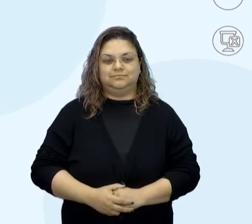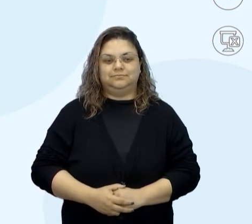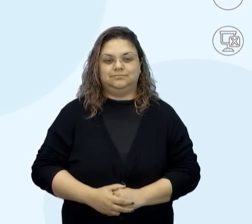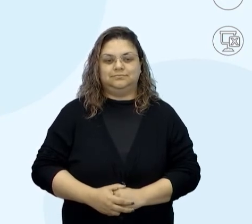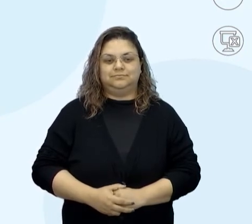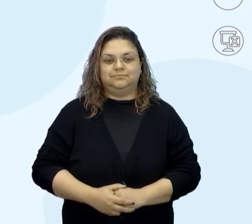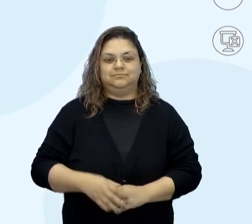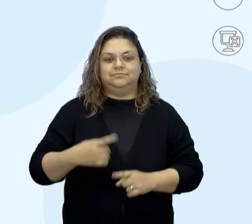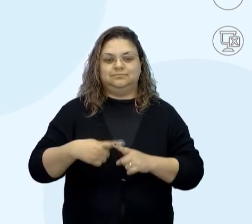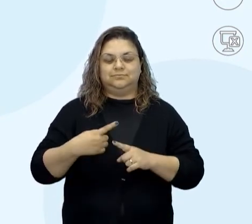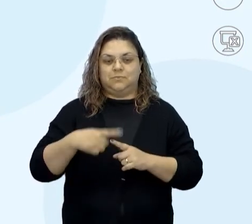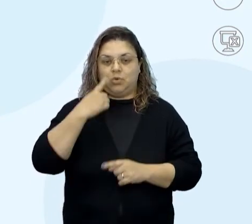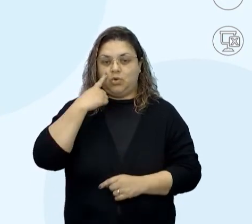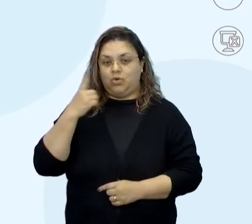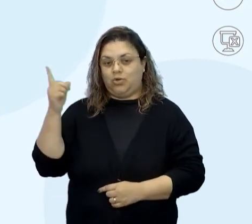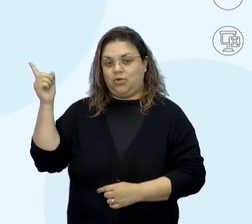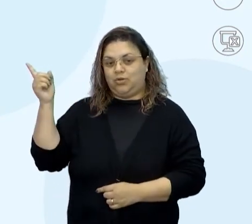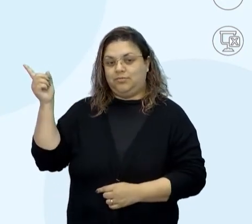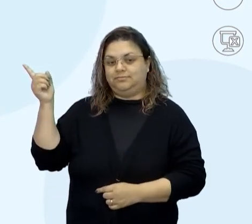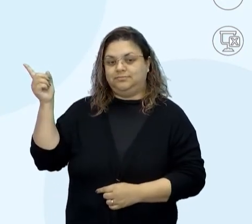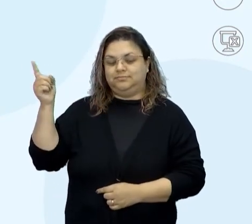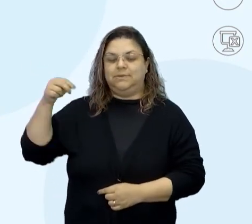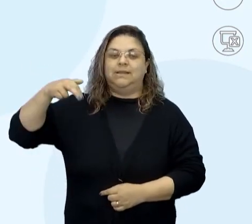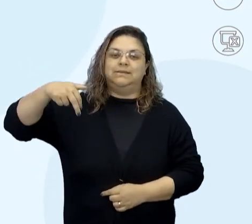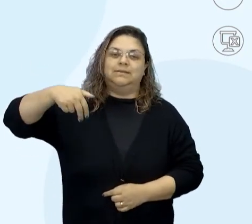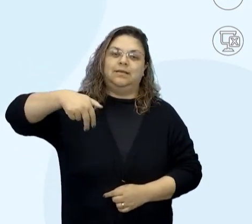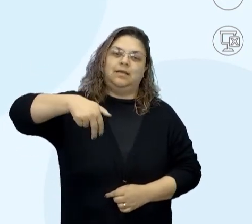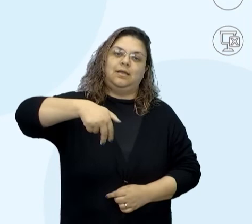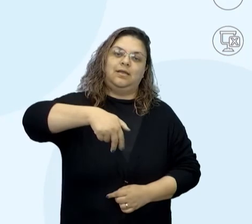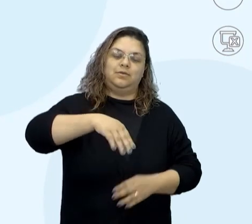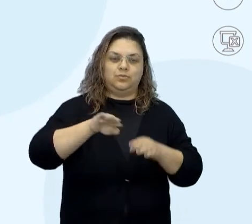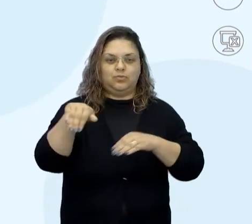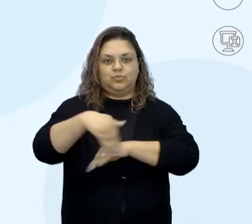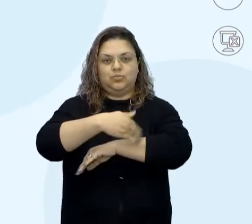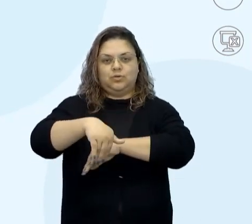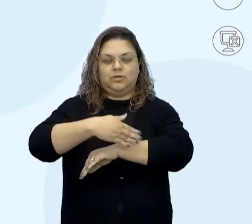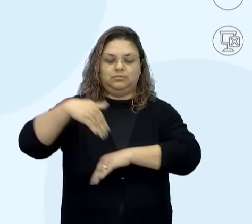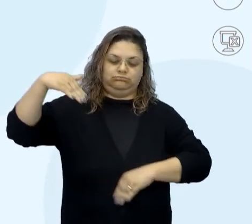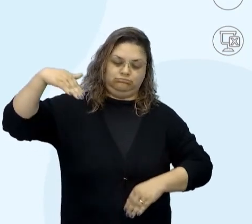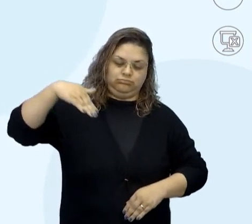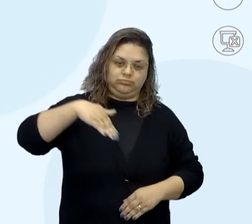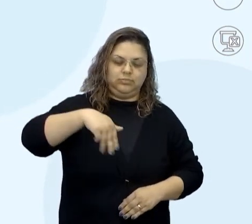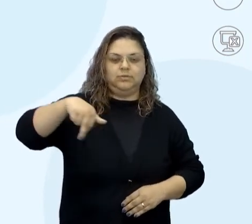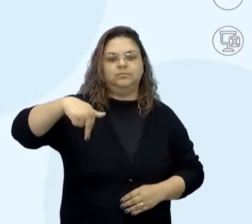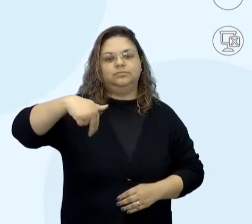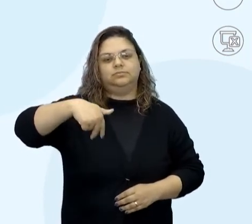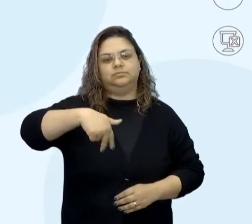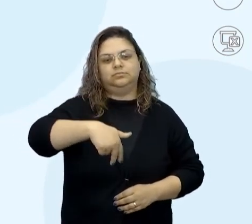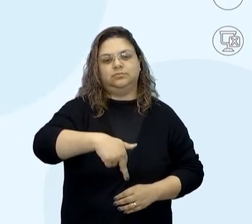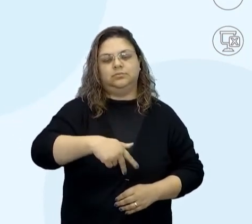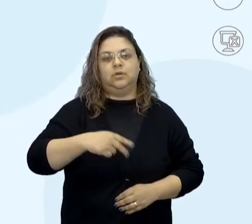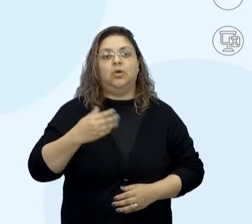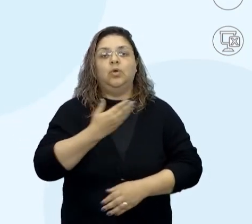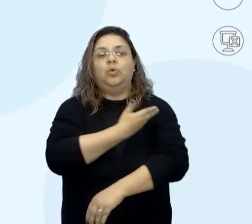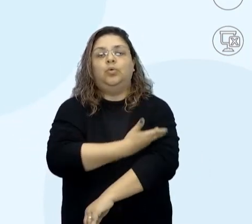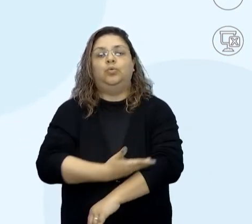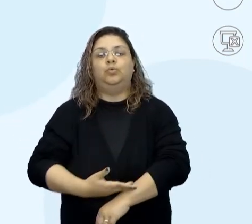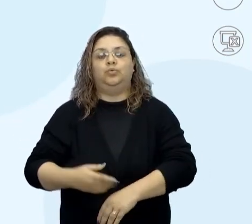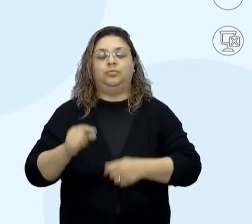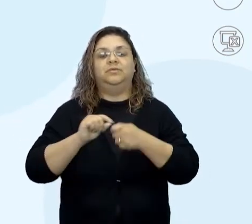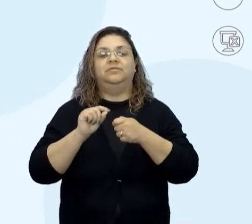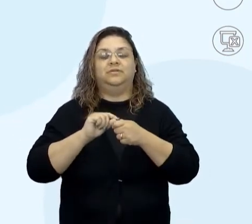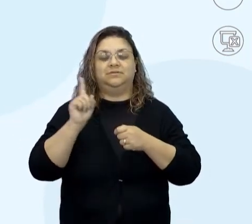gente está descendo uma rampa em que a gente procura, veja, ó, deslocar o nosso centro de massa, onde a